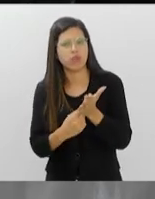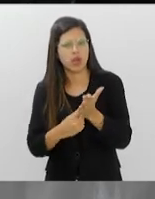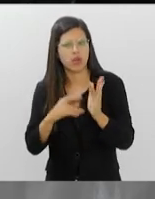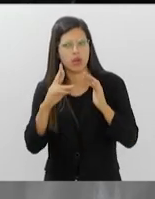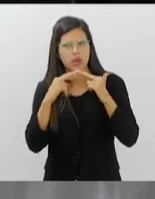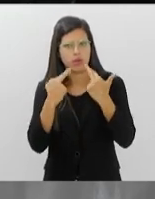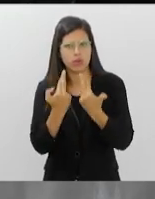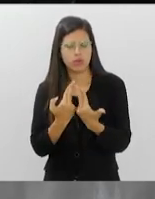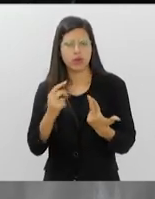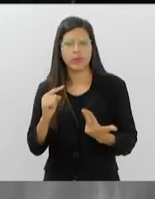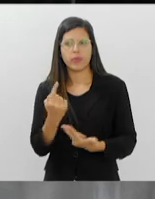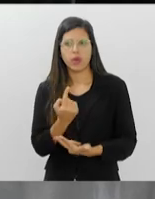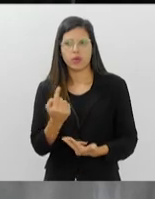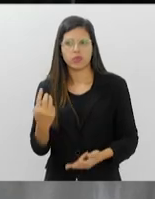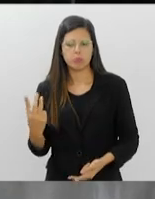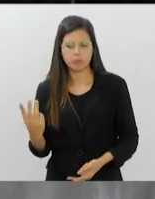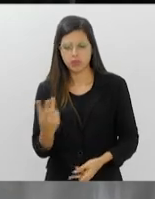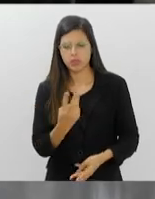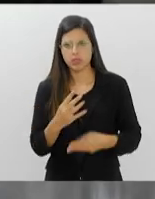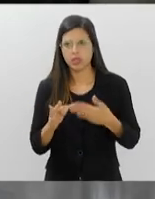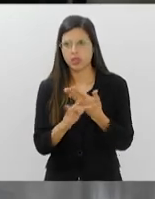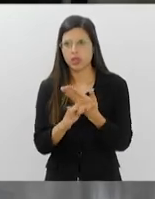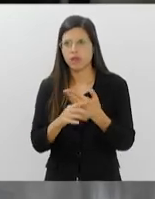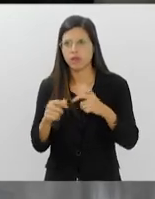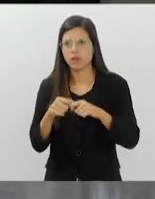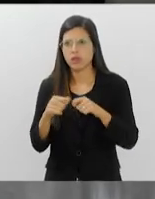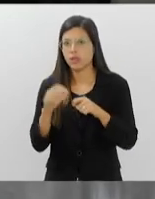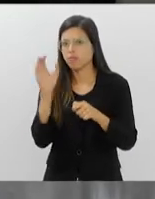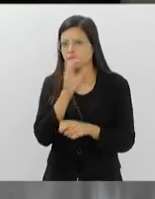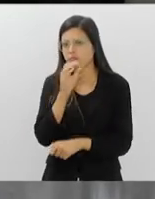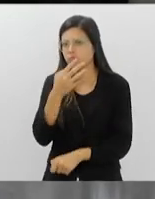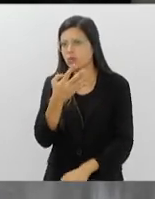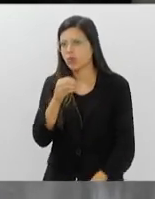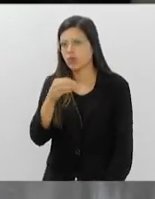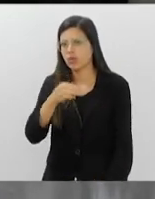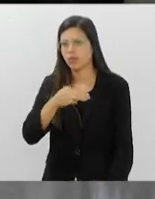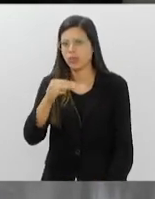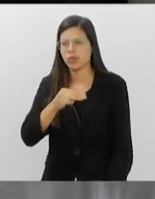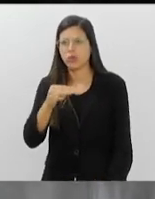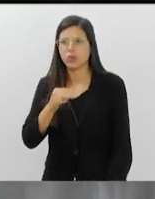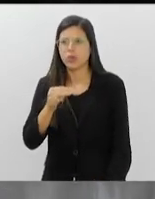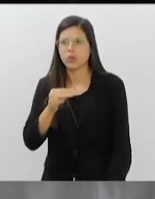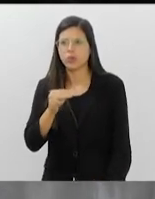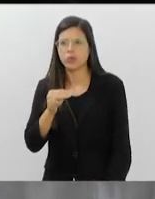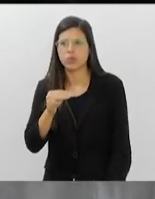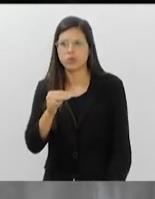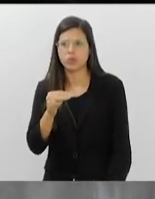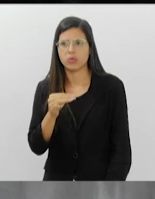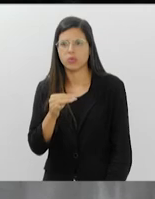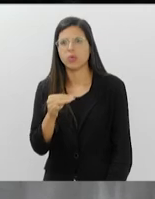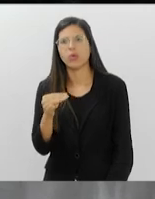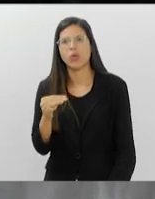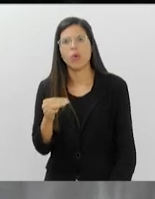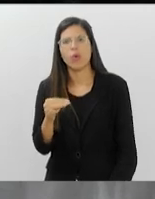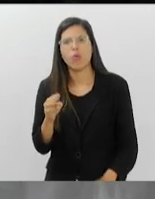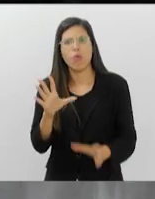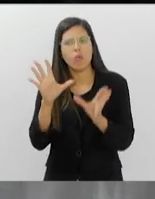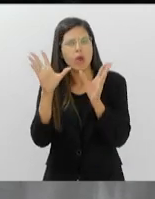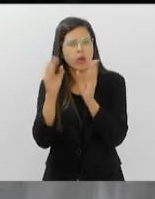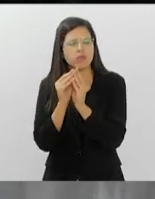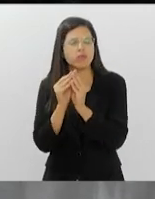técnicos, porque fazem ali rapidamente, em 40 minutos, um apanhado do que se pretende de verdade, do que se